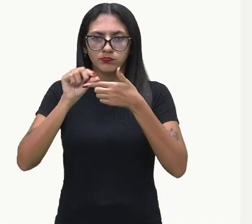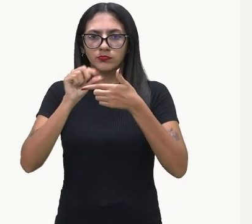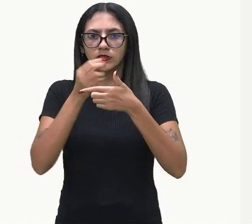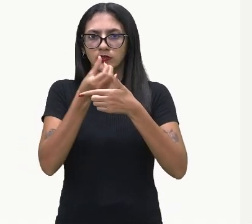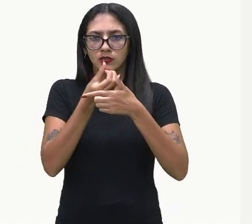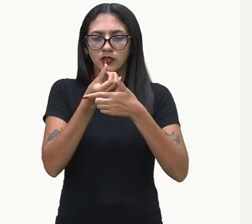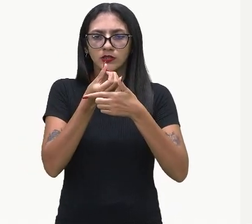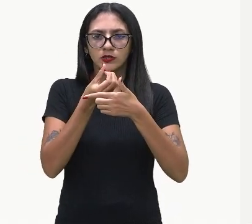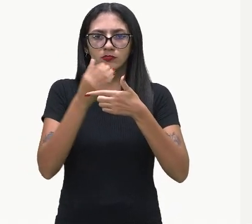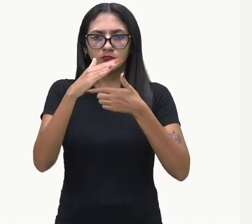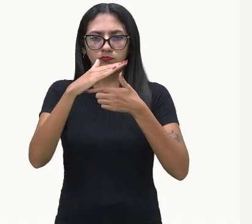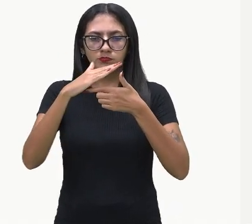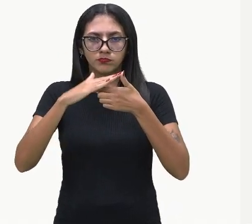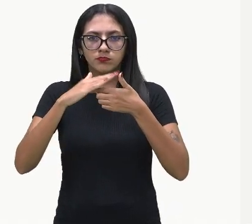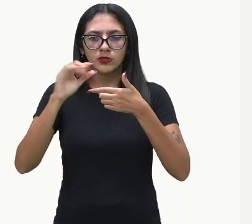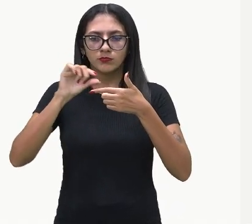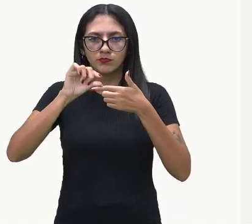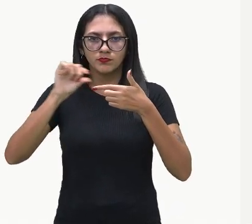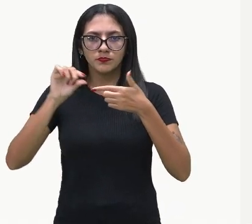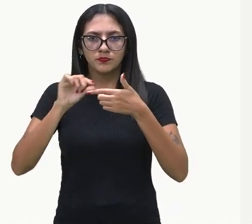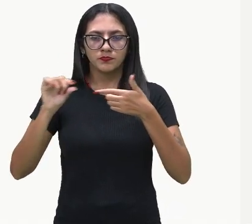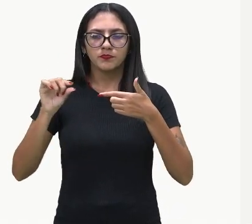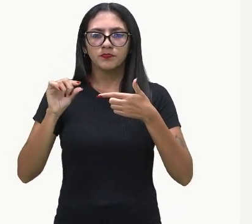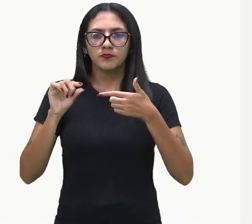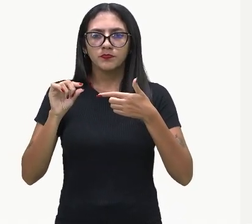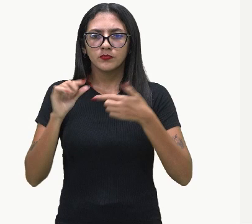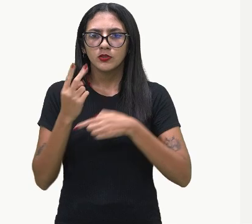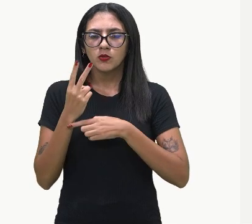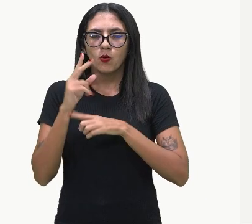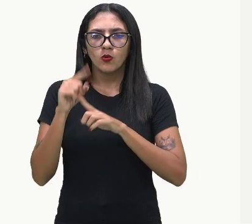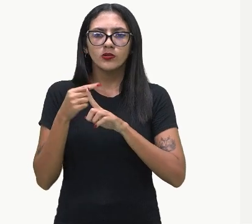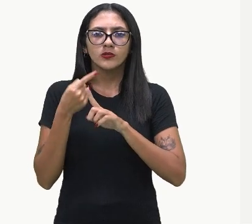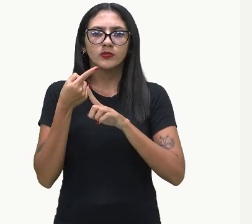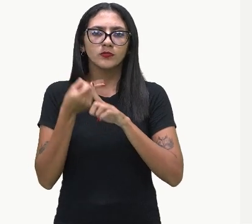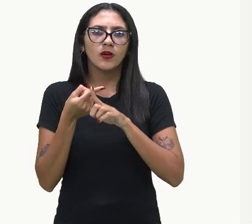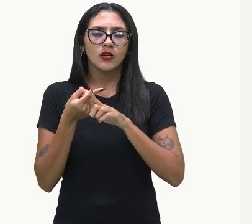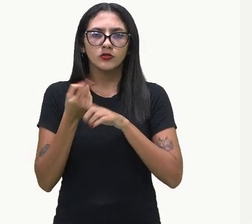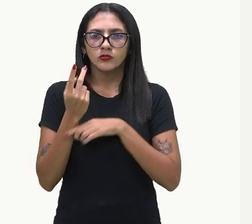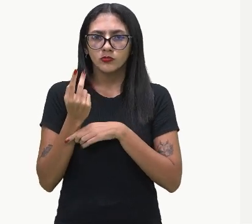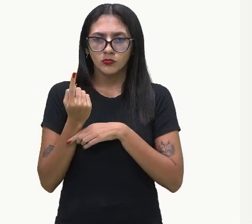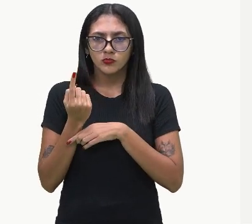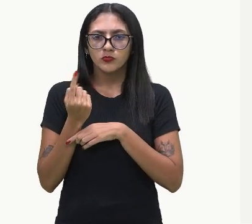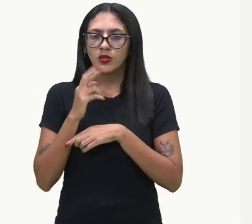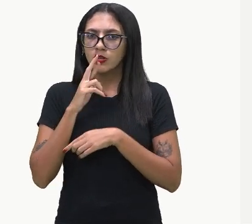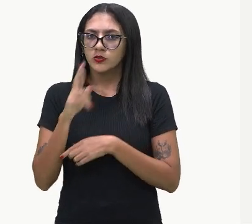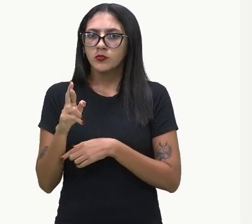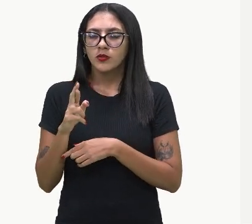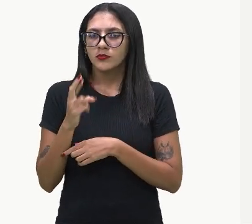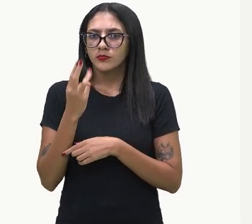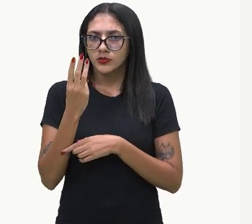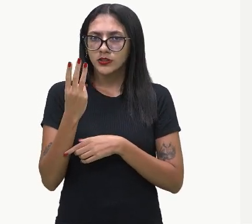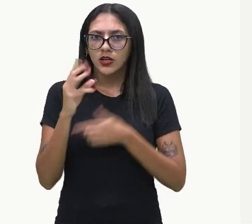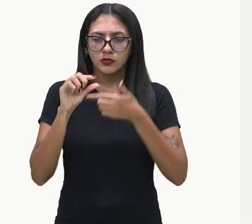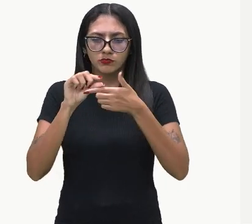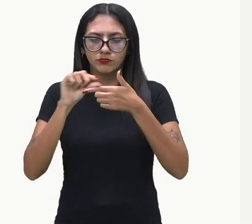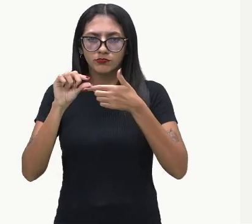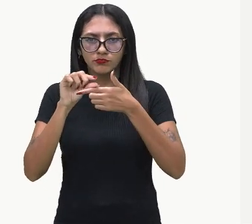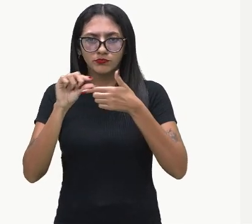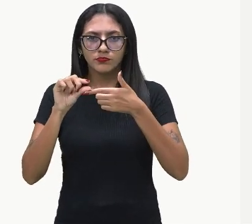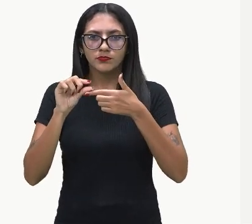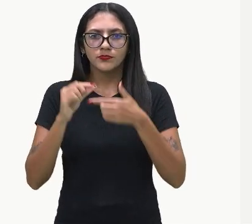Certinho? E aqui, o x é 2 e é x mais 1. Então, 2 mais 1 é 3.